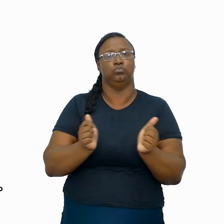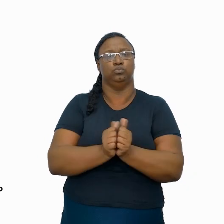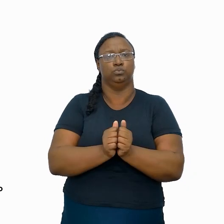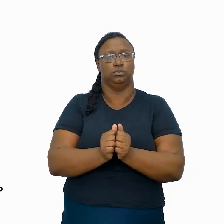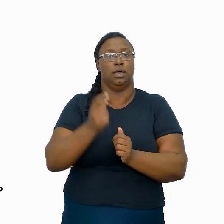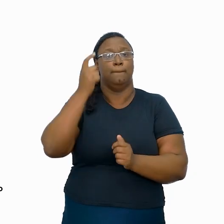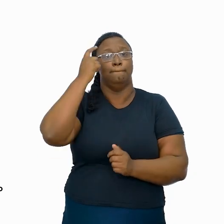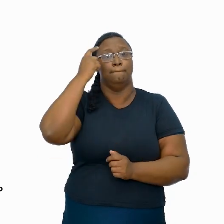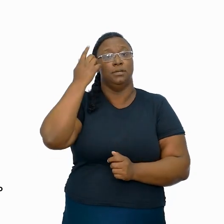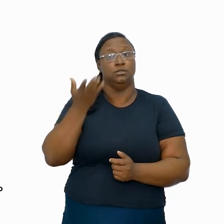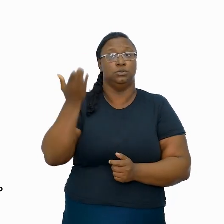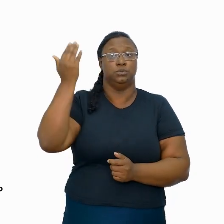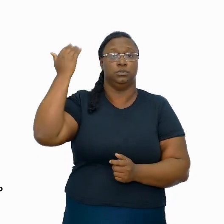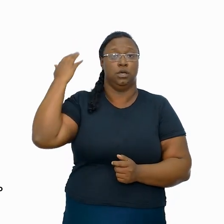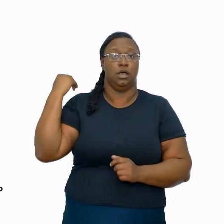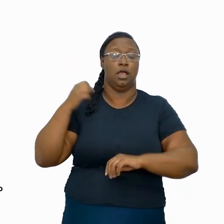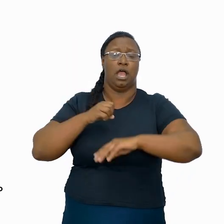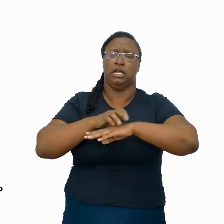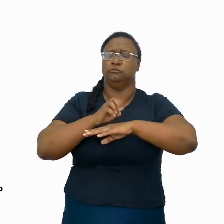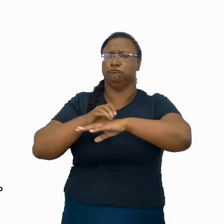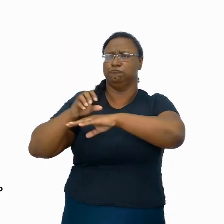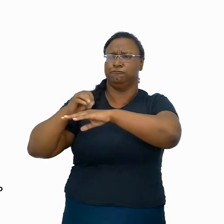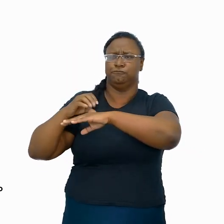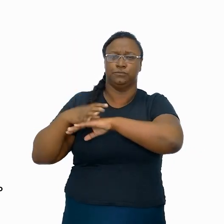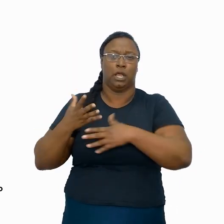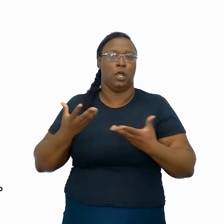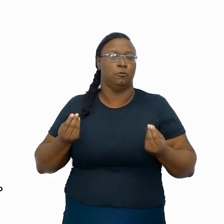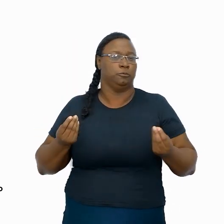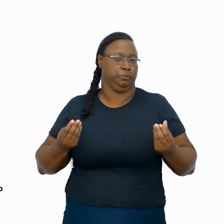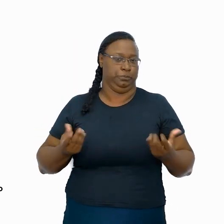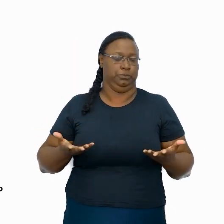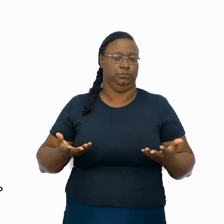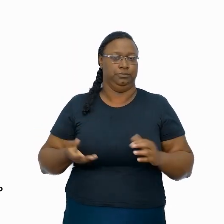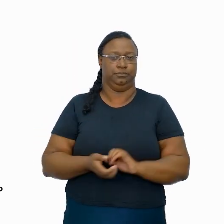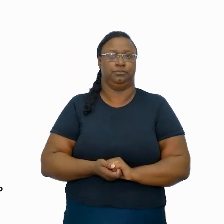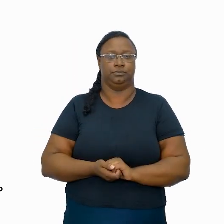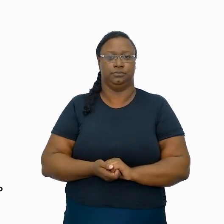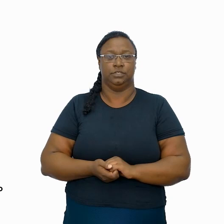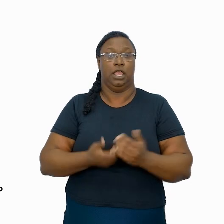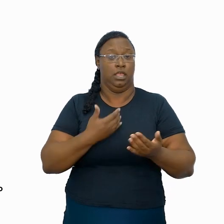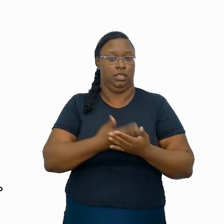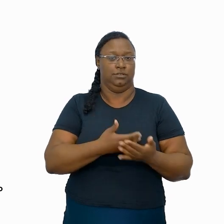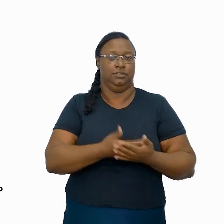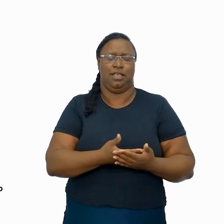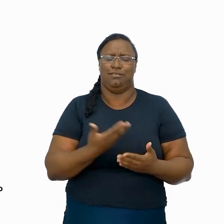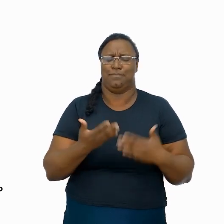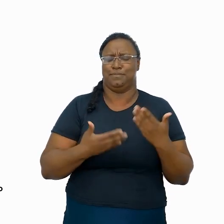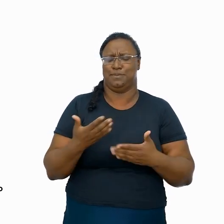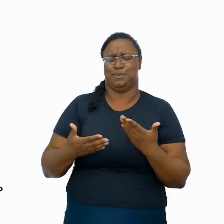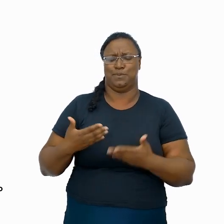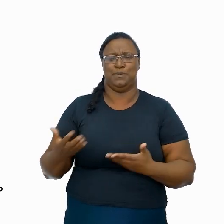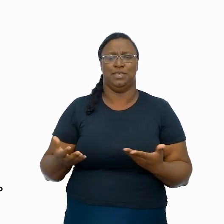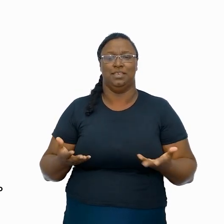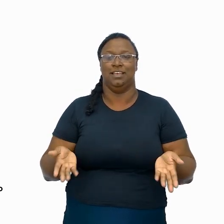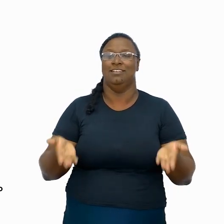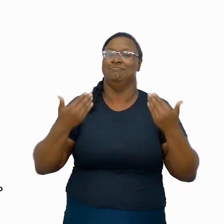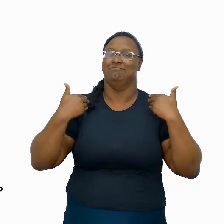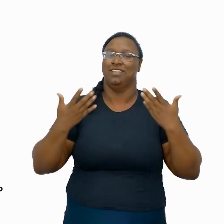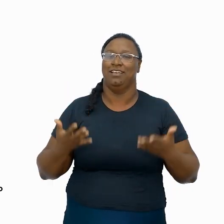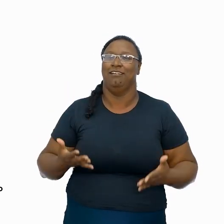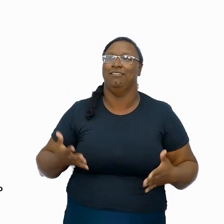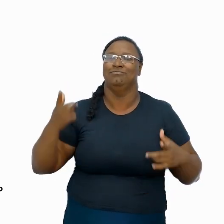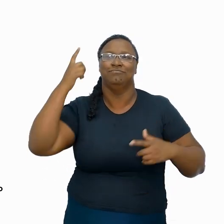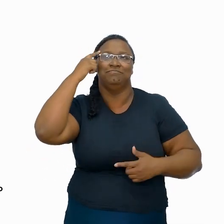anteriores trouxeram muitas sugestões, né, de coisas, de atividades e tudo mais, às vezes a gente se empolga aqui, né, e